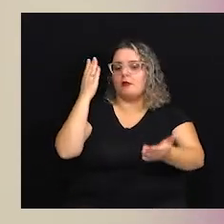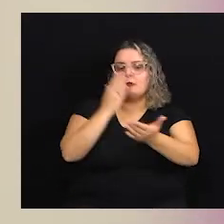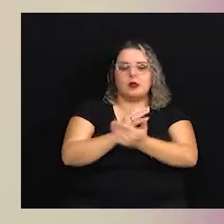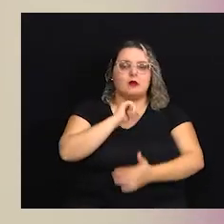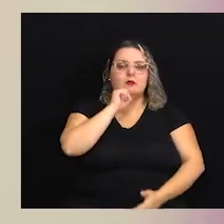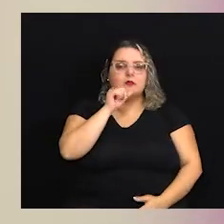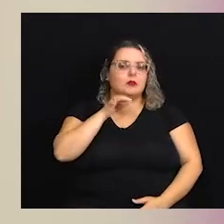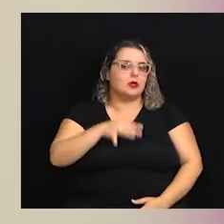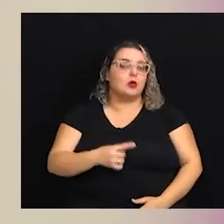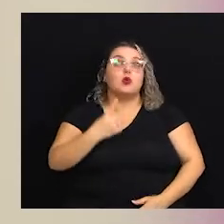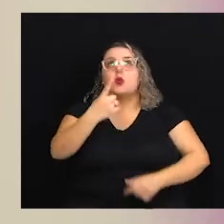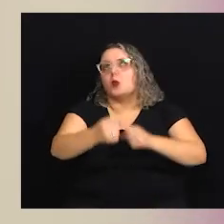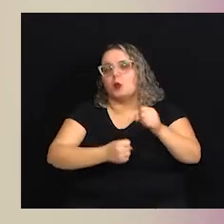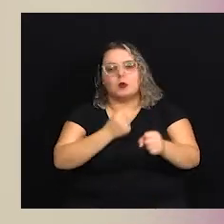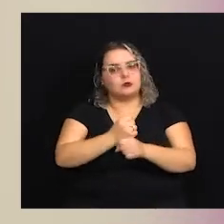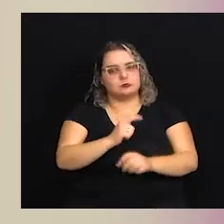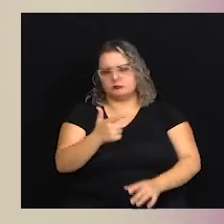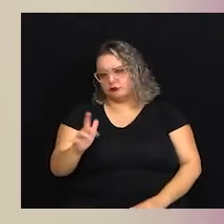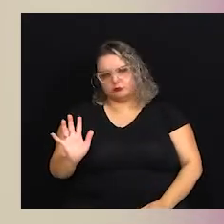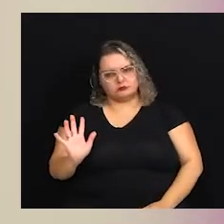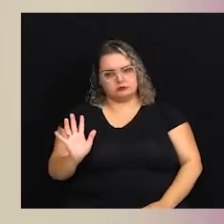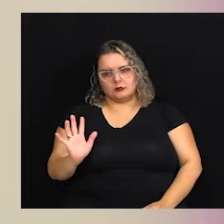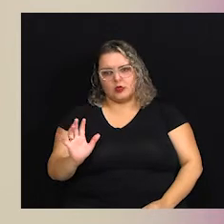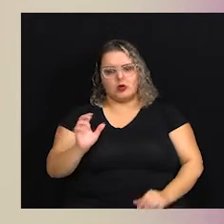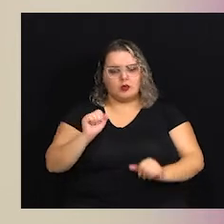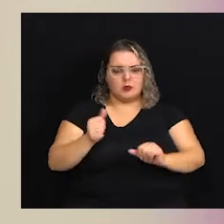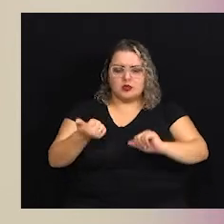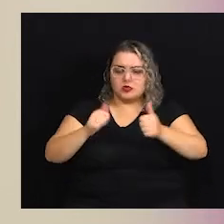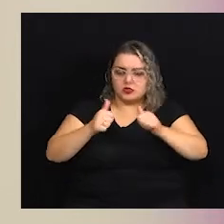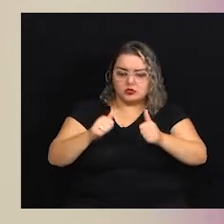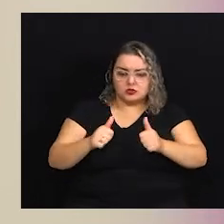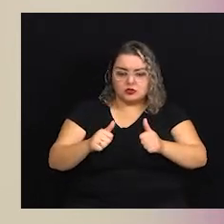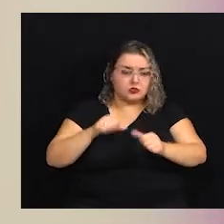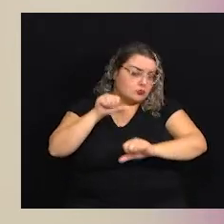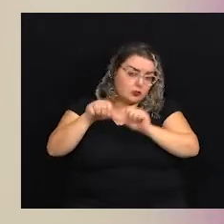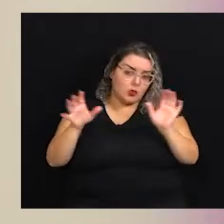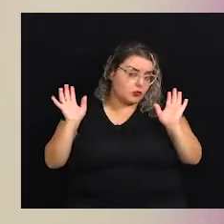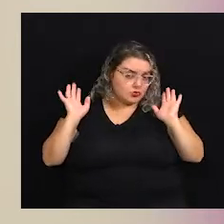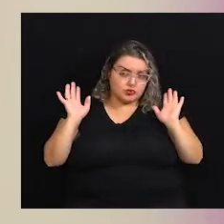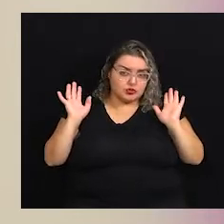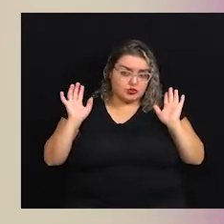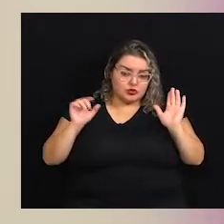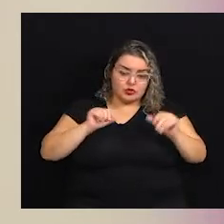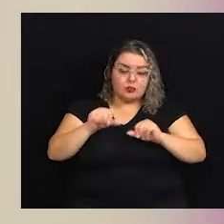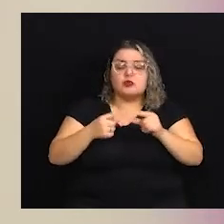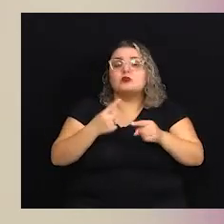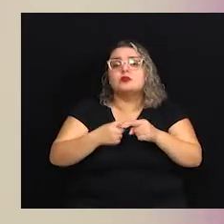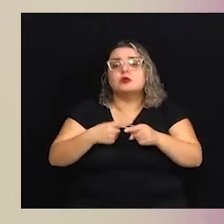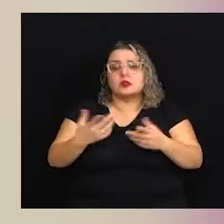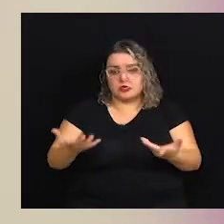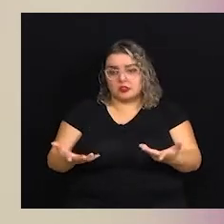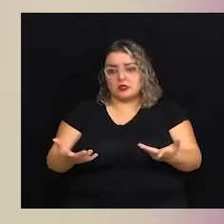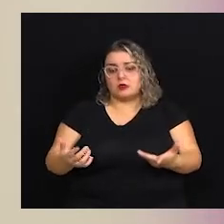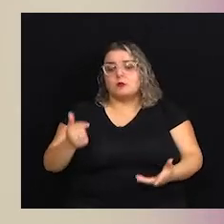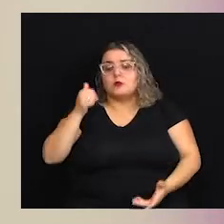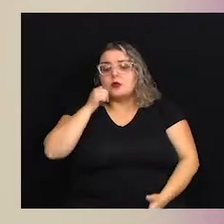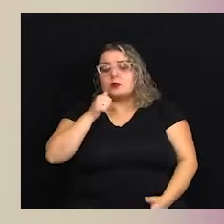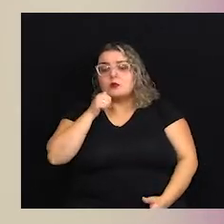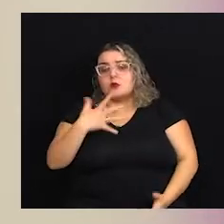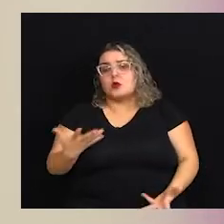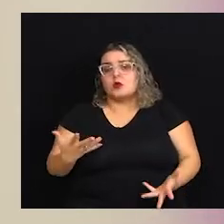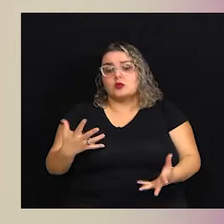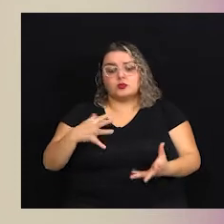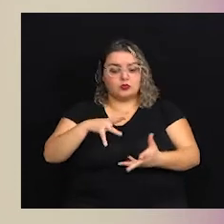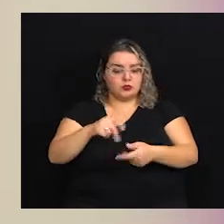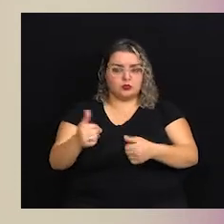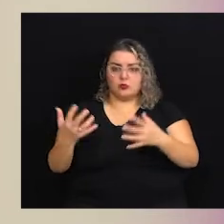parar de menstruar daqui a um ano. Não tem. Pode ser que eu te avalie e mude. E mude. Por quê? Porque a mulher está exposto